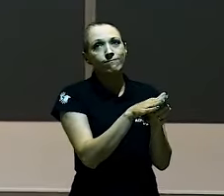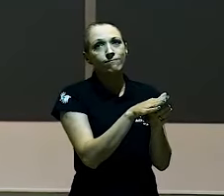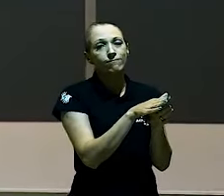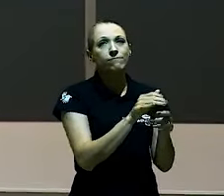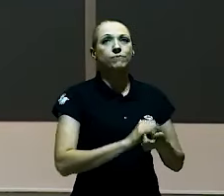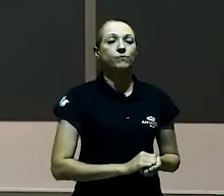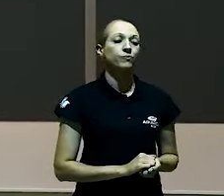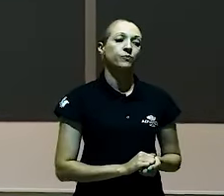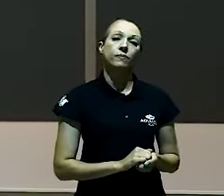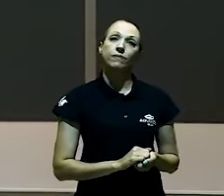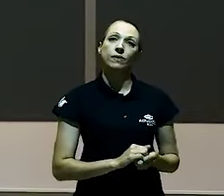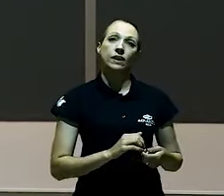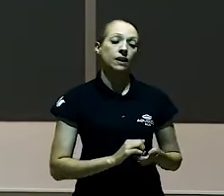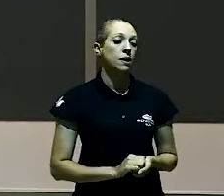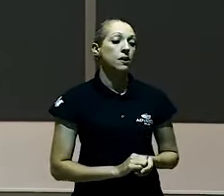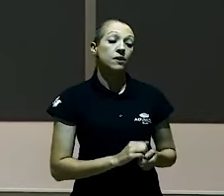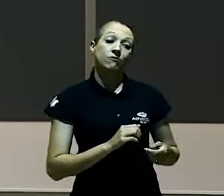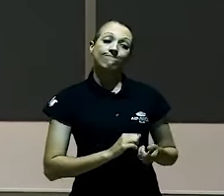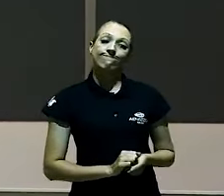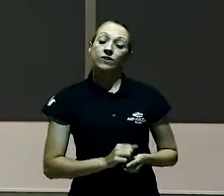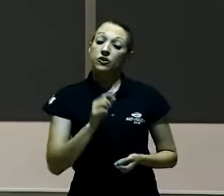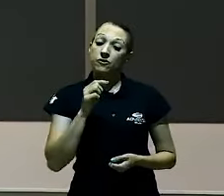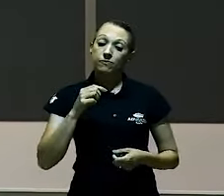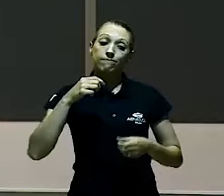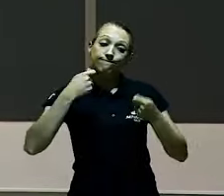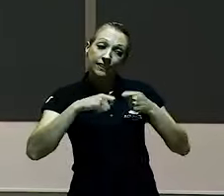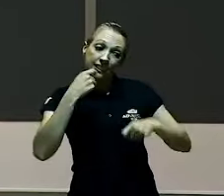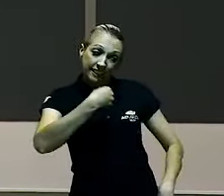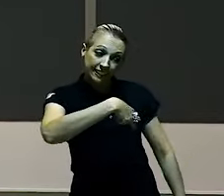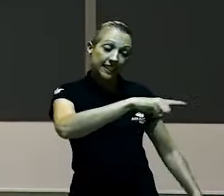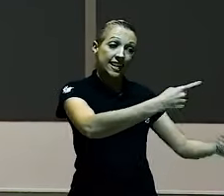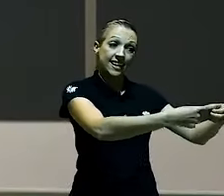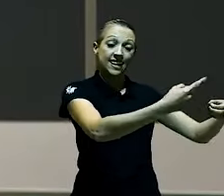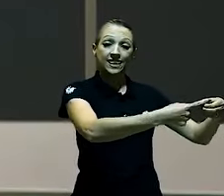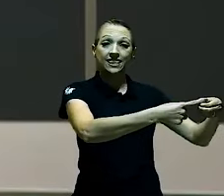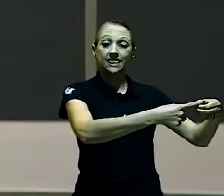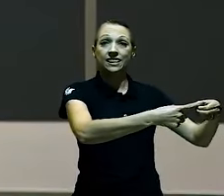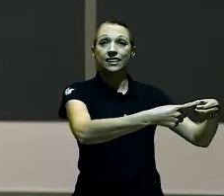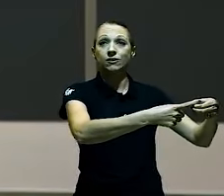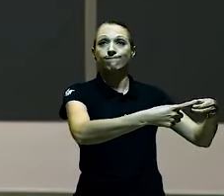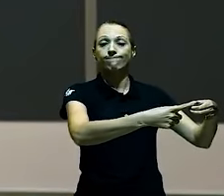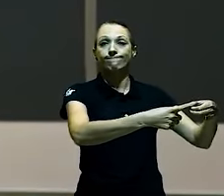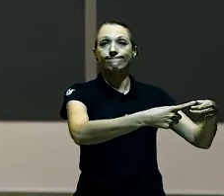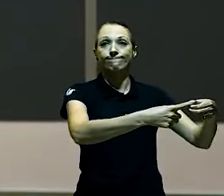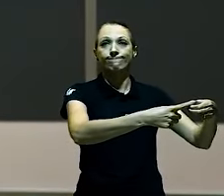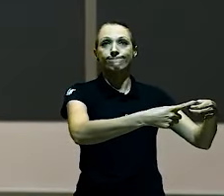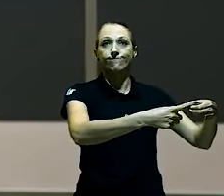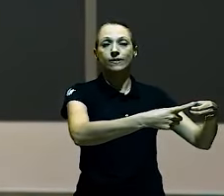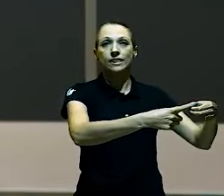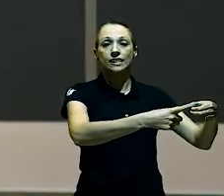Se você não for lá, eles vão morrer na ignorância, porque eu terei que intervir na vida deles. Mas Jonas se